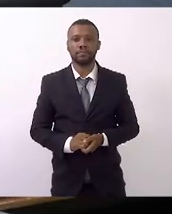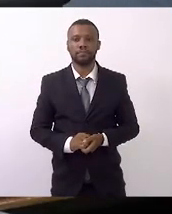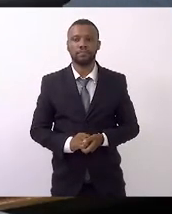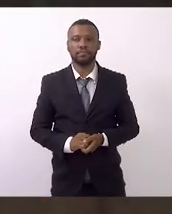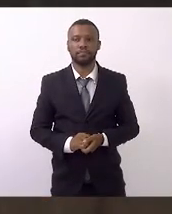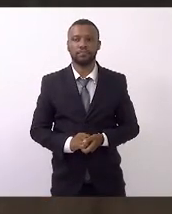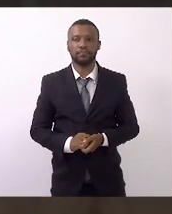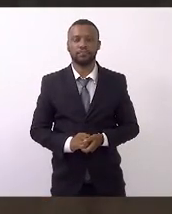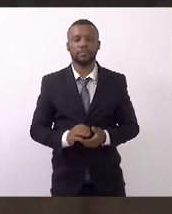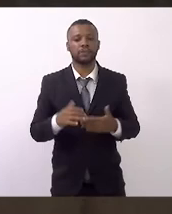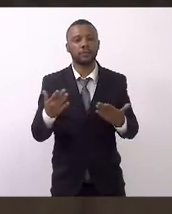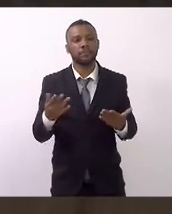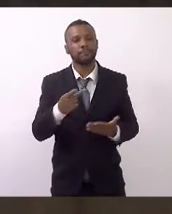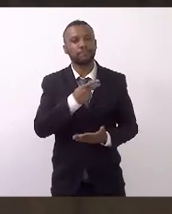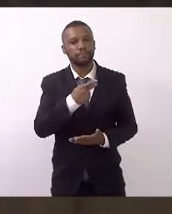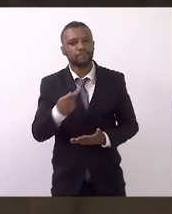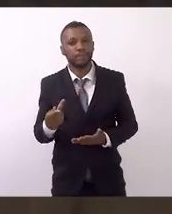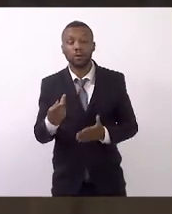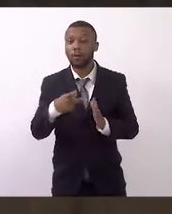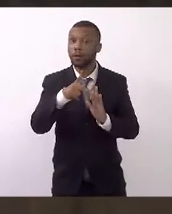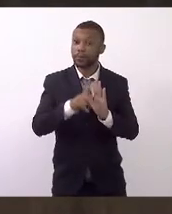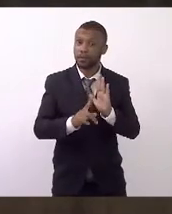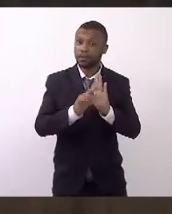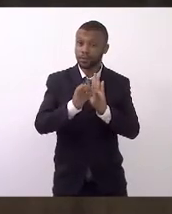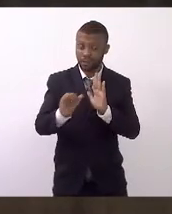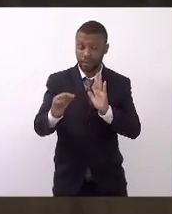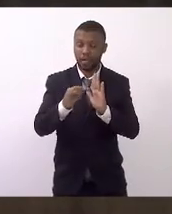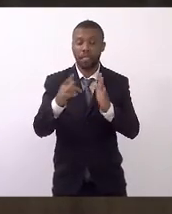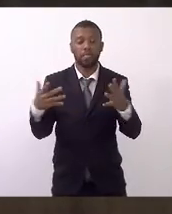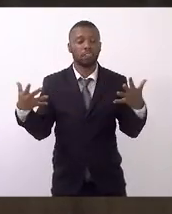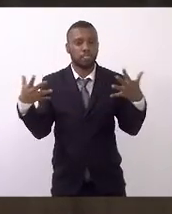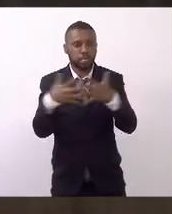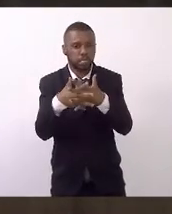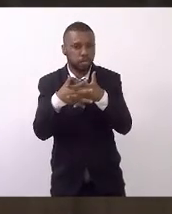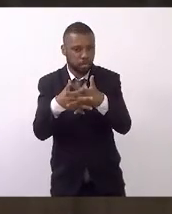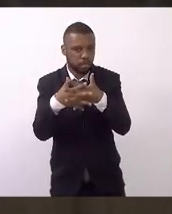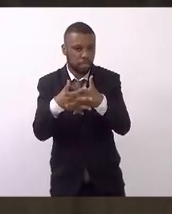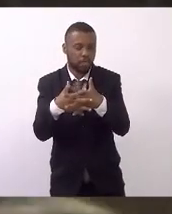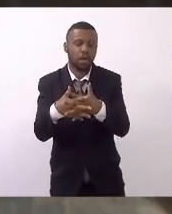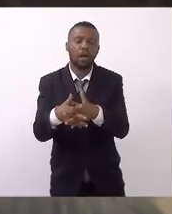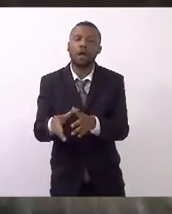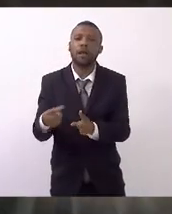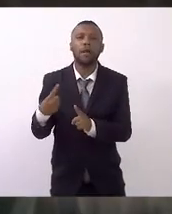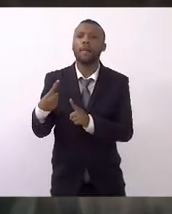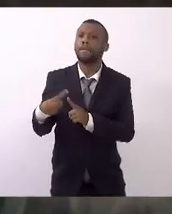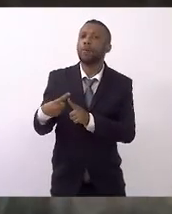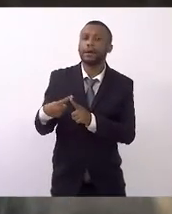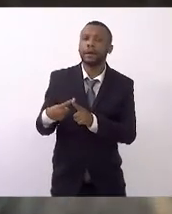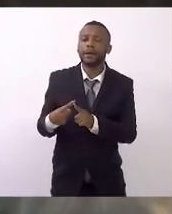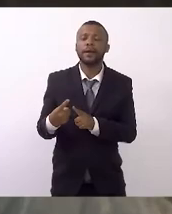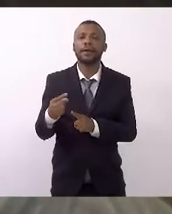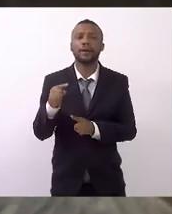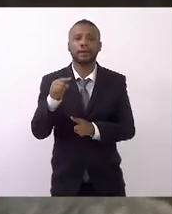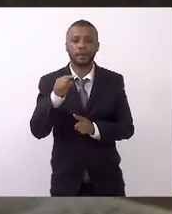Senhor presidente, é um projeto complexo, porque ele